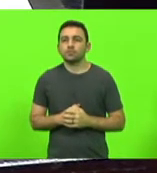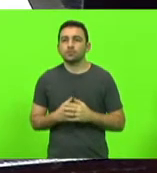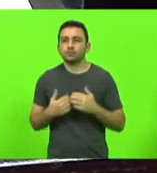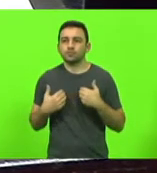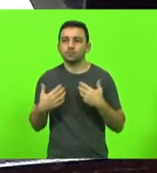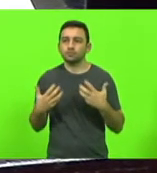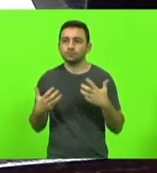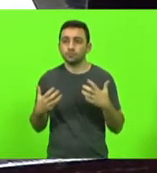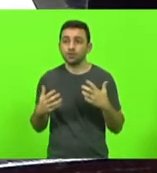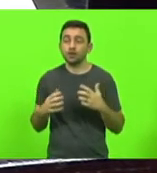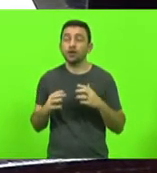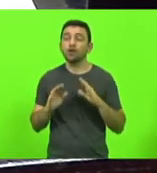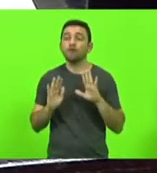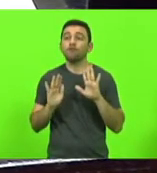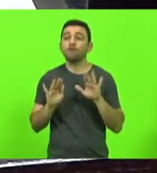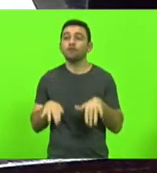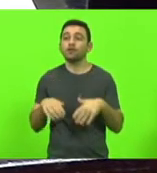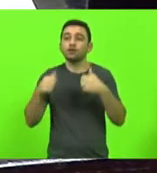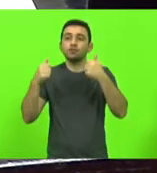Eu gostaria de concluir dizendo que